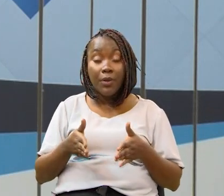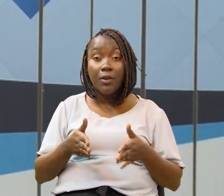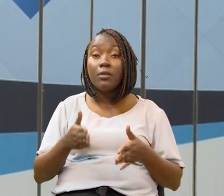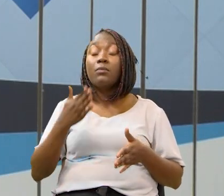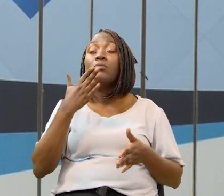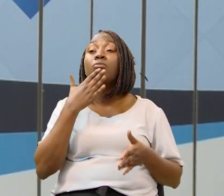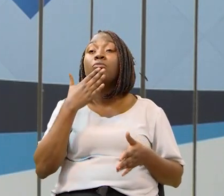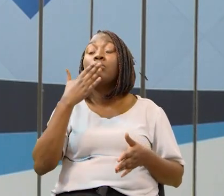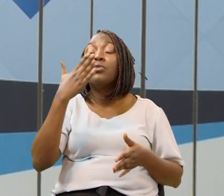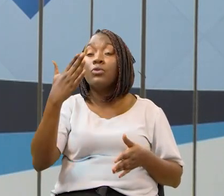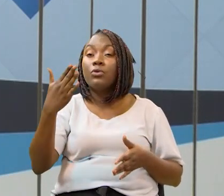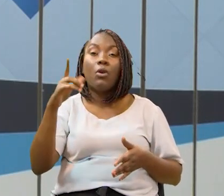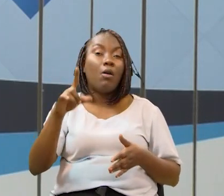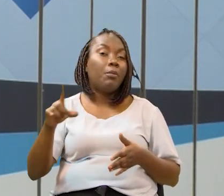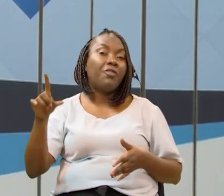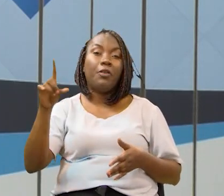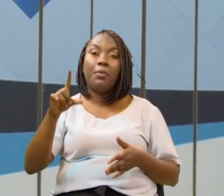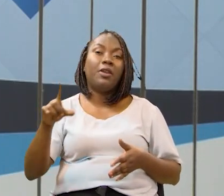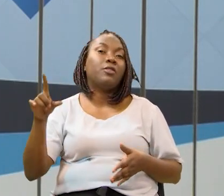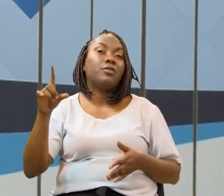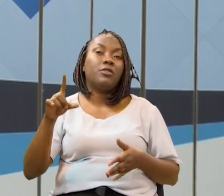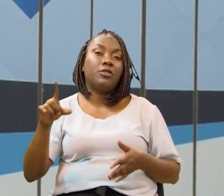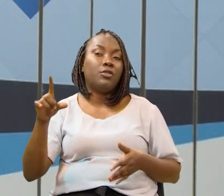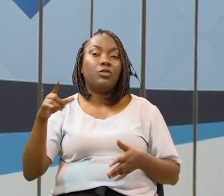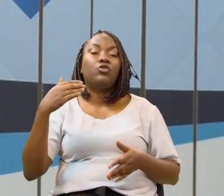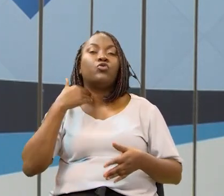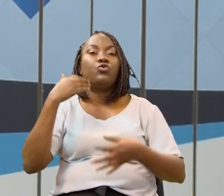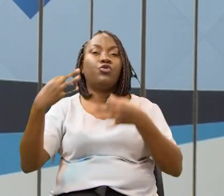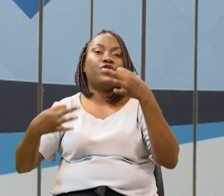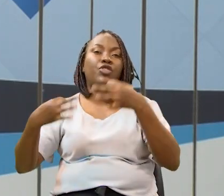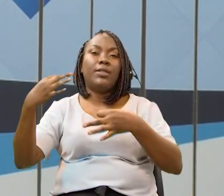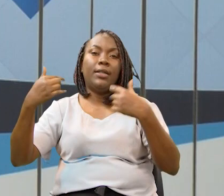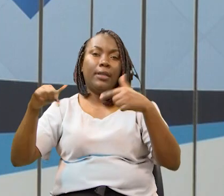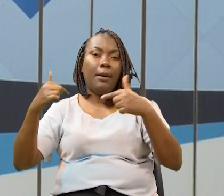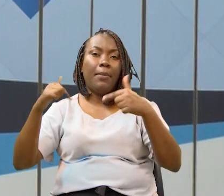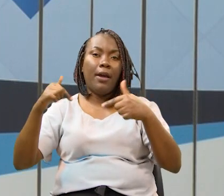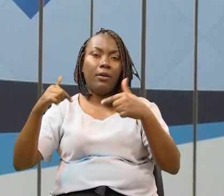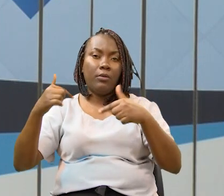vai e faz a solicitação, obviamente, né, ali pela Justiça do Trabalho,